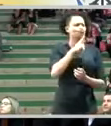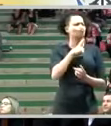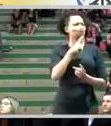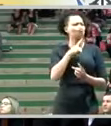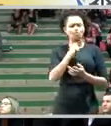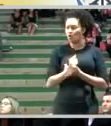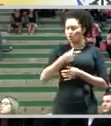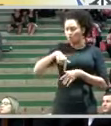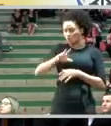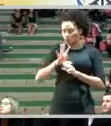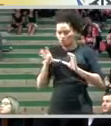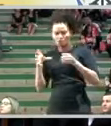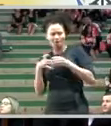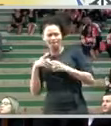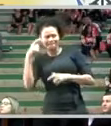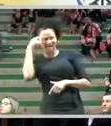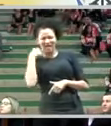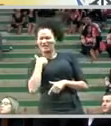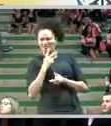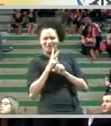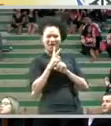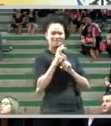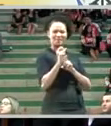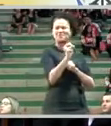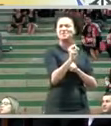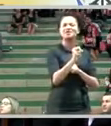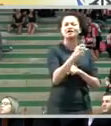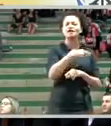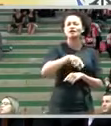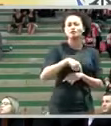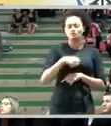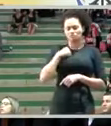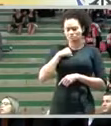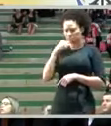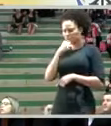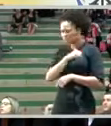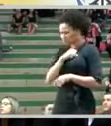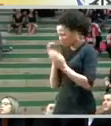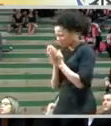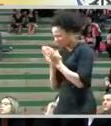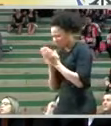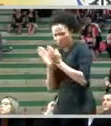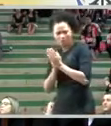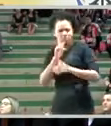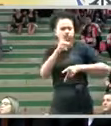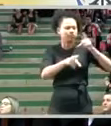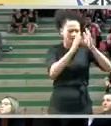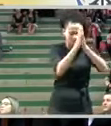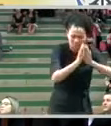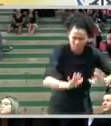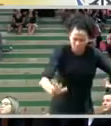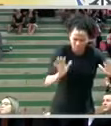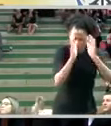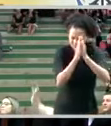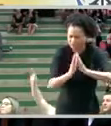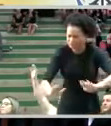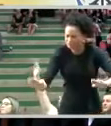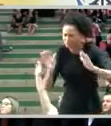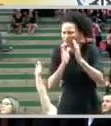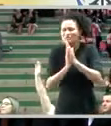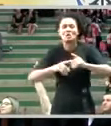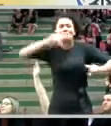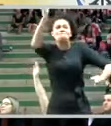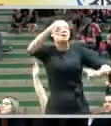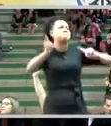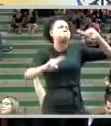Quando os filisteus acharam que ia vencer, aí Samuel ora e o povo adora. E a Bíblia diz que Deus faz trovejar